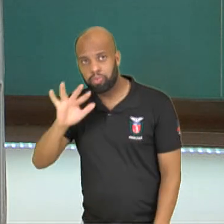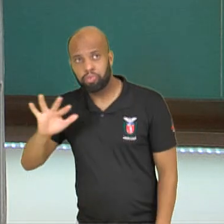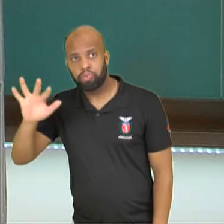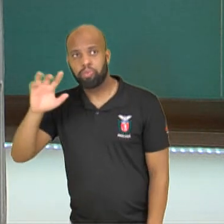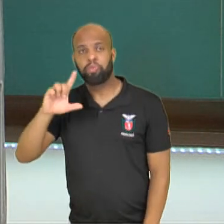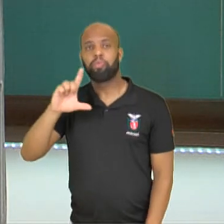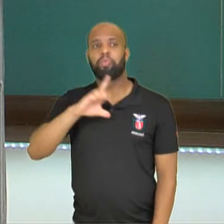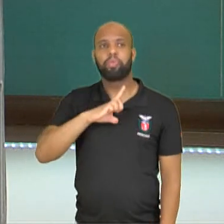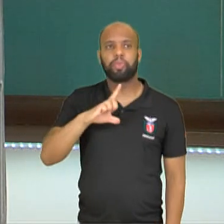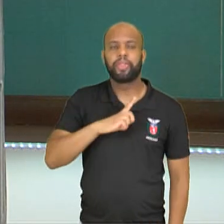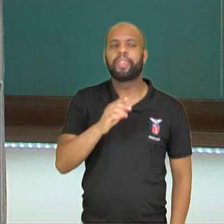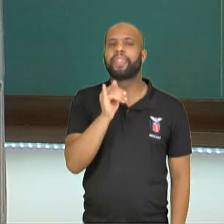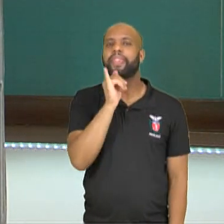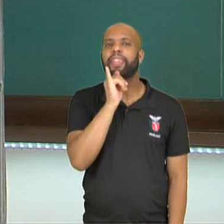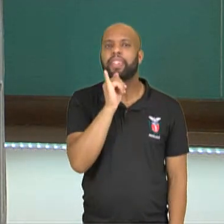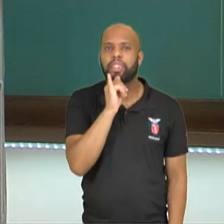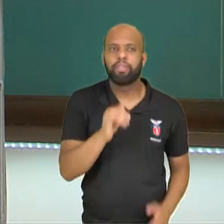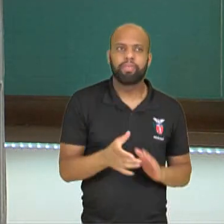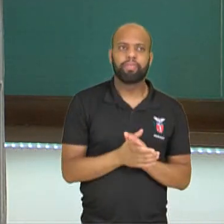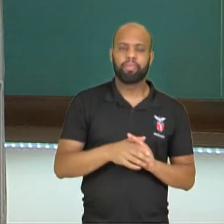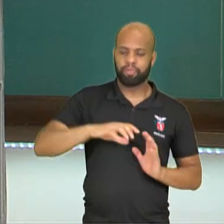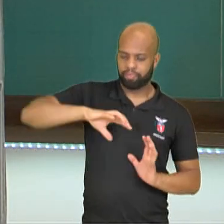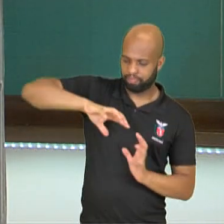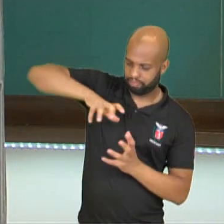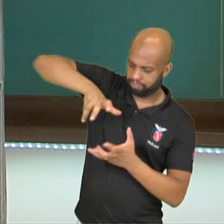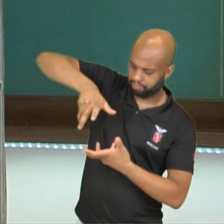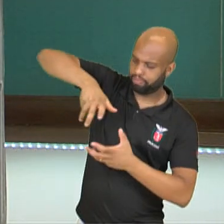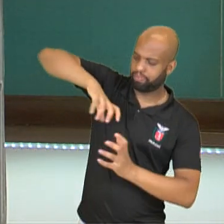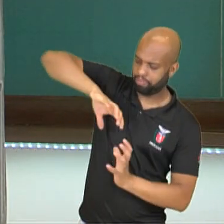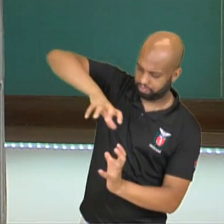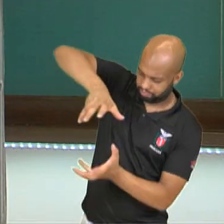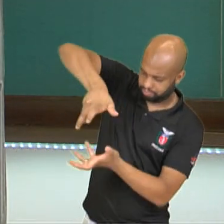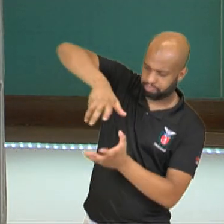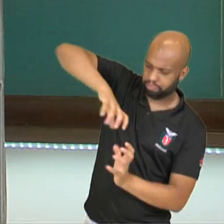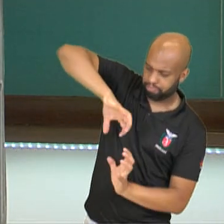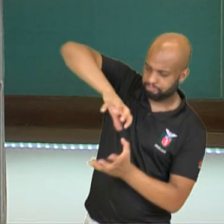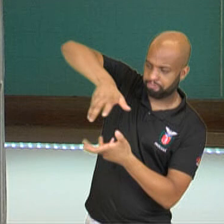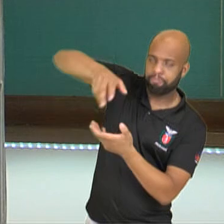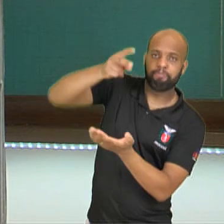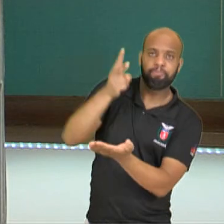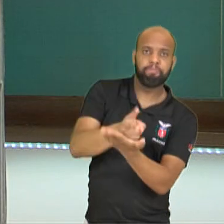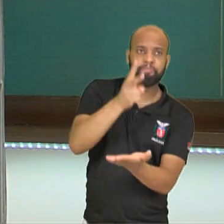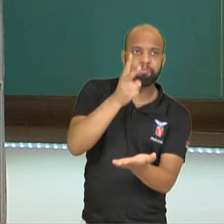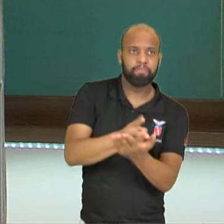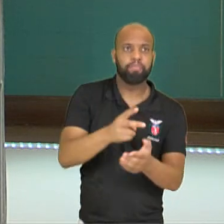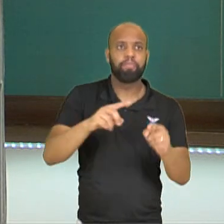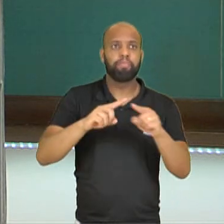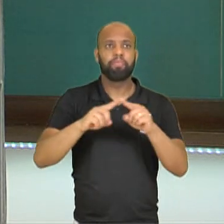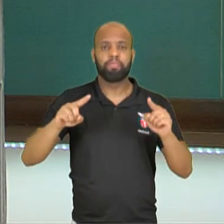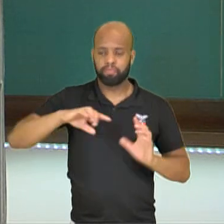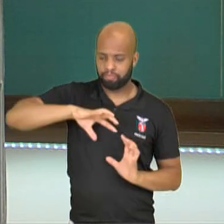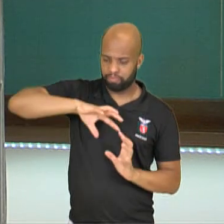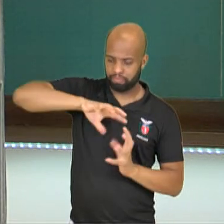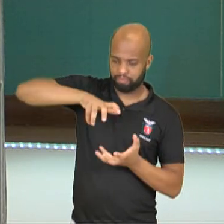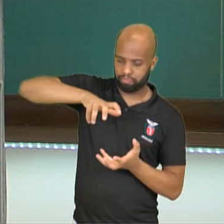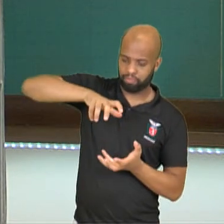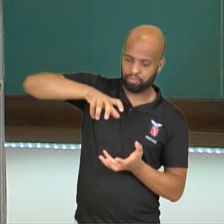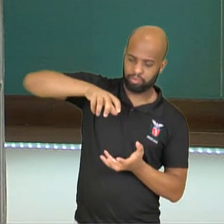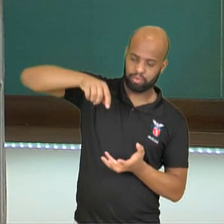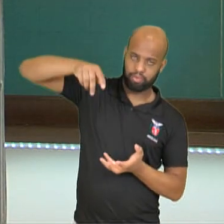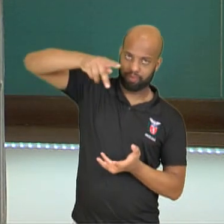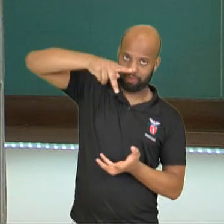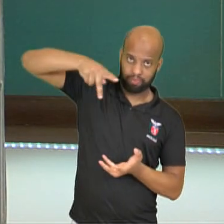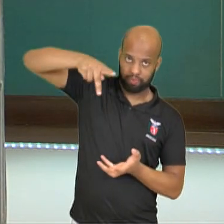e observe que por mais que a Terra gire em torno do seu próprio eixo aqui constantemente, na área do Polo Norte, que você está